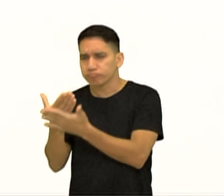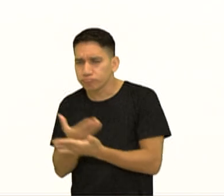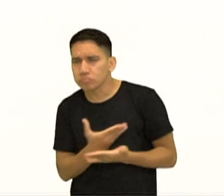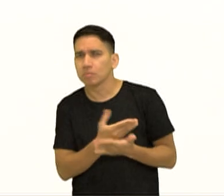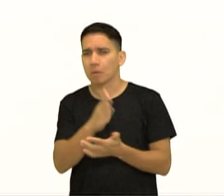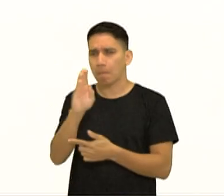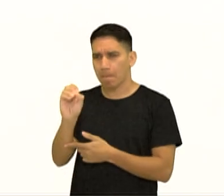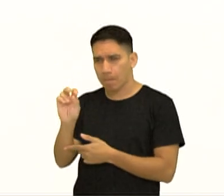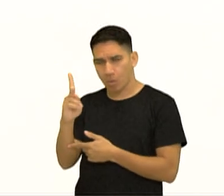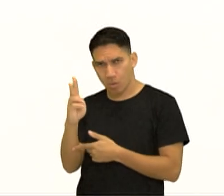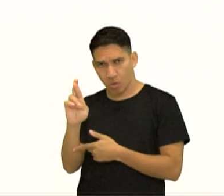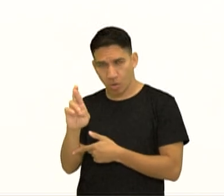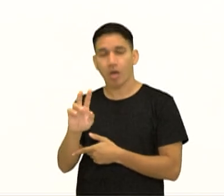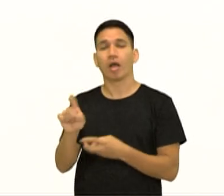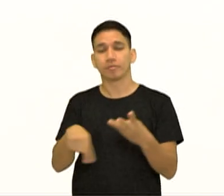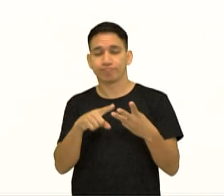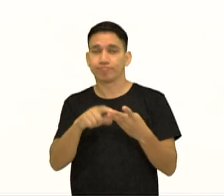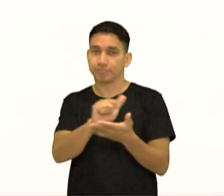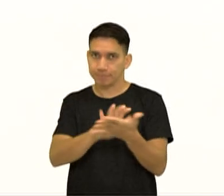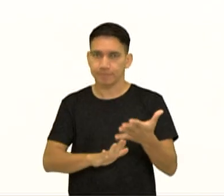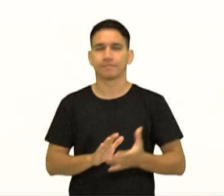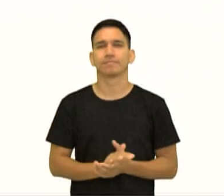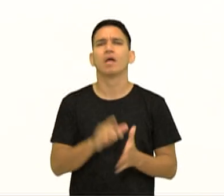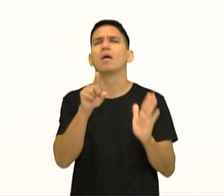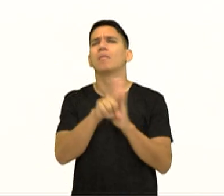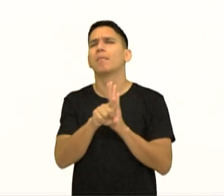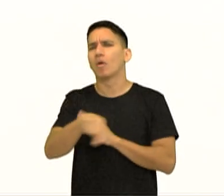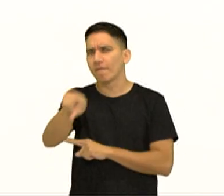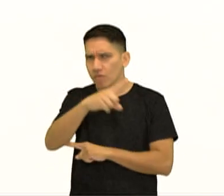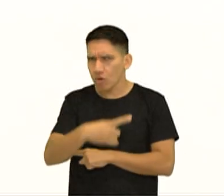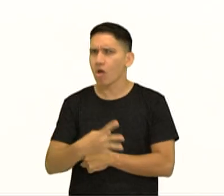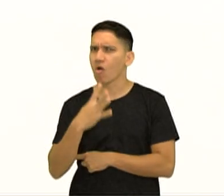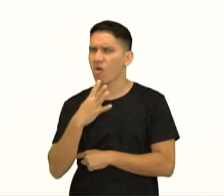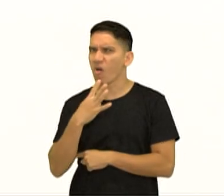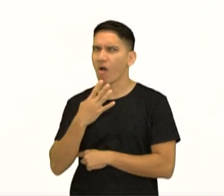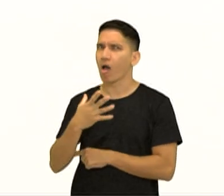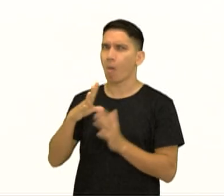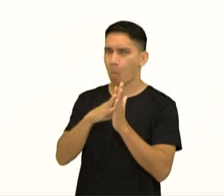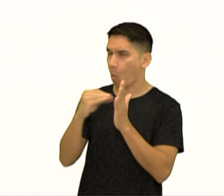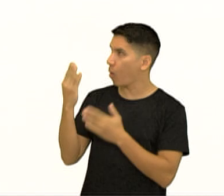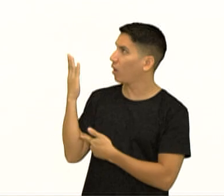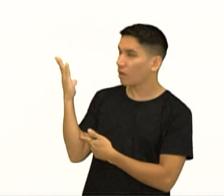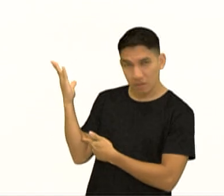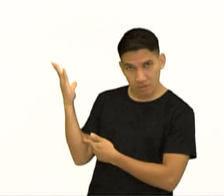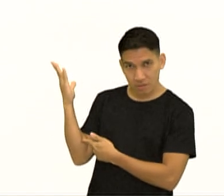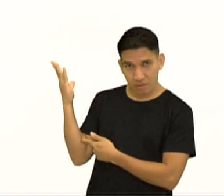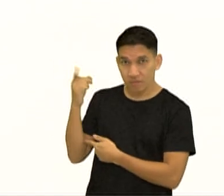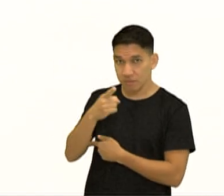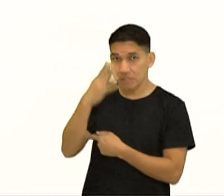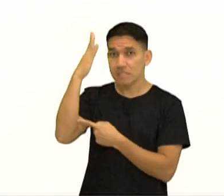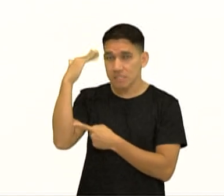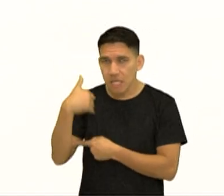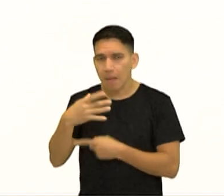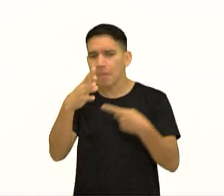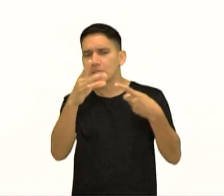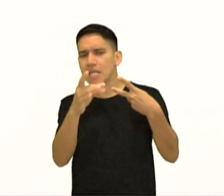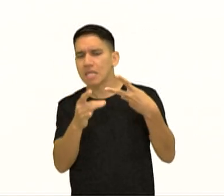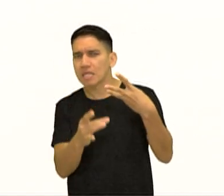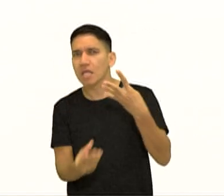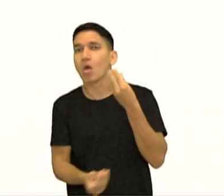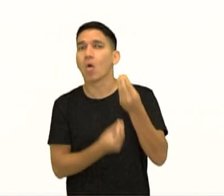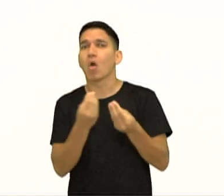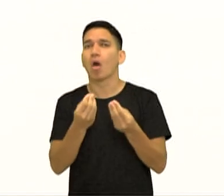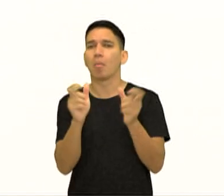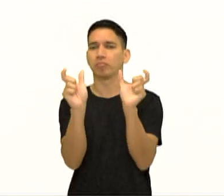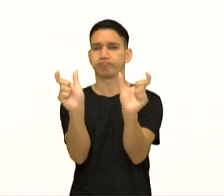atividades. E as perguntas? Você conhece o modelo atômico de Rutherford e Bohr? Você sabe descrever os fenômenos de